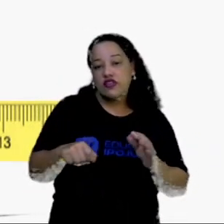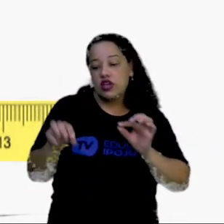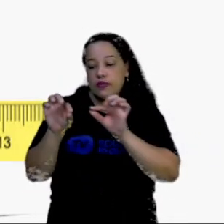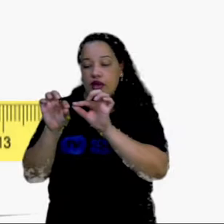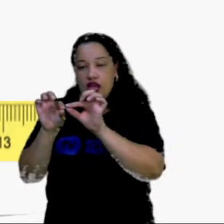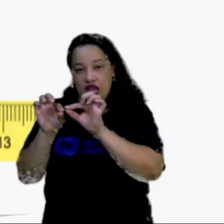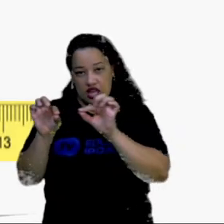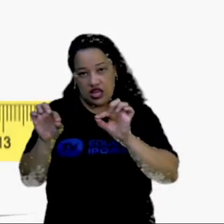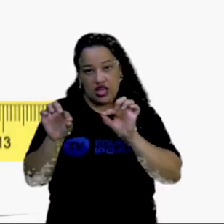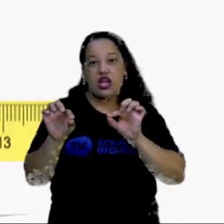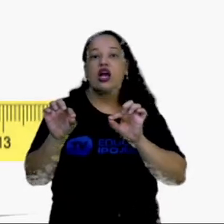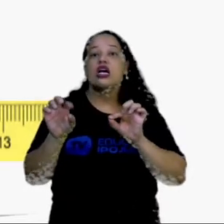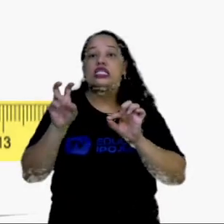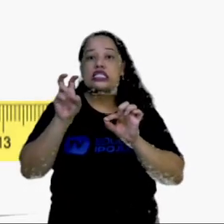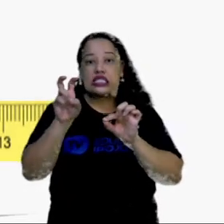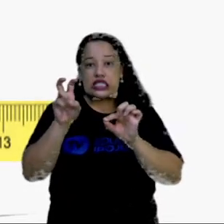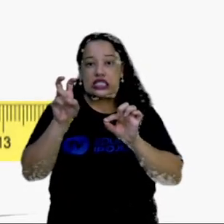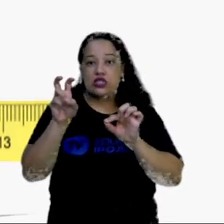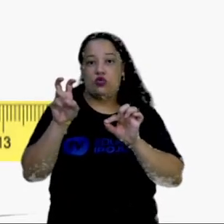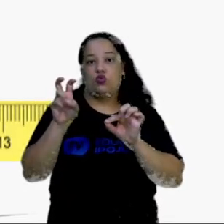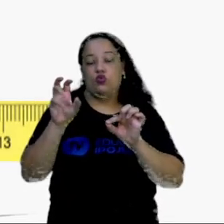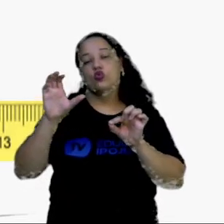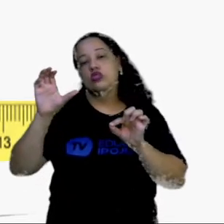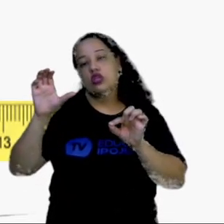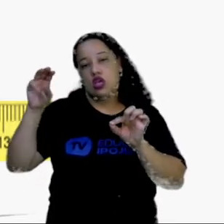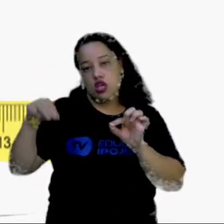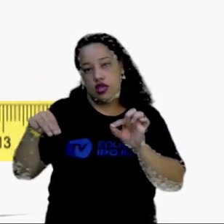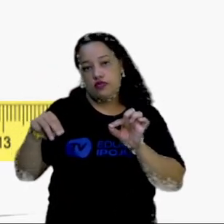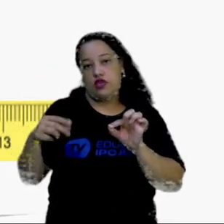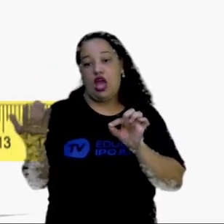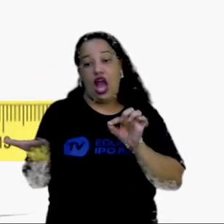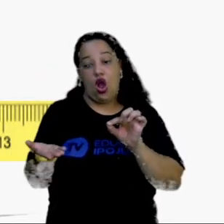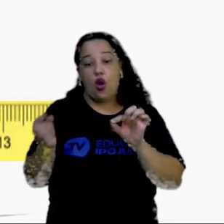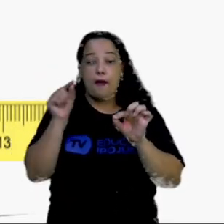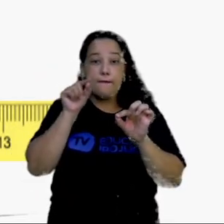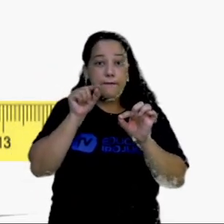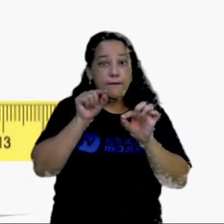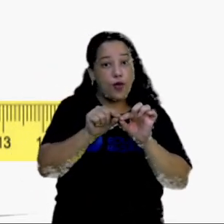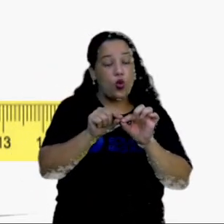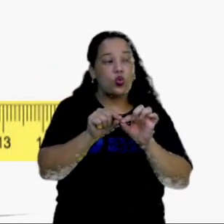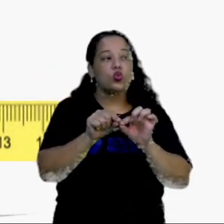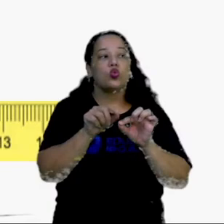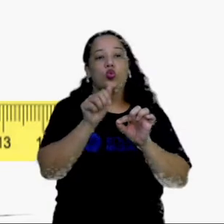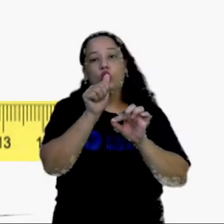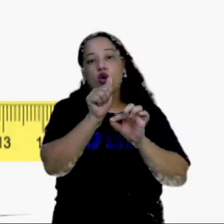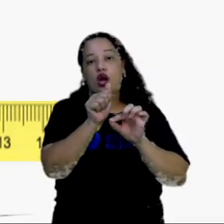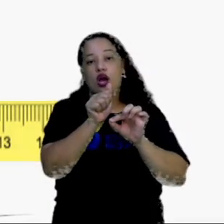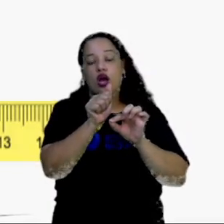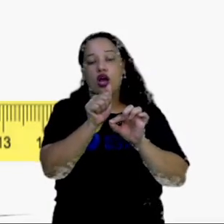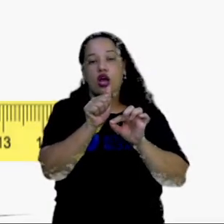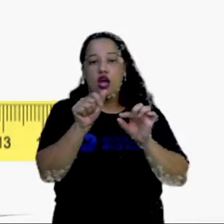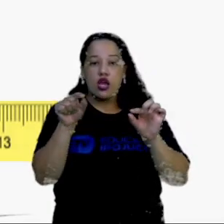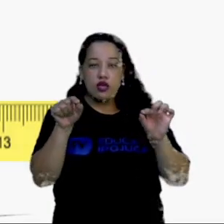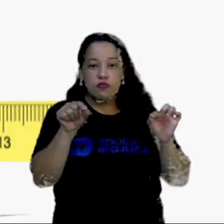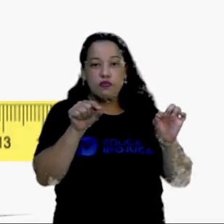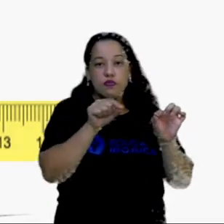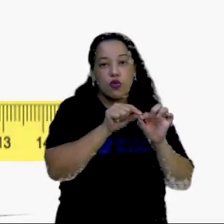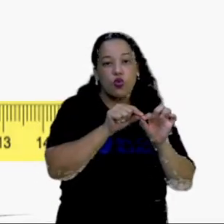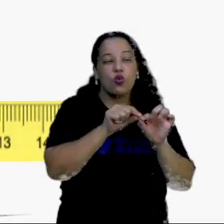5 centímetros. Vamos colocar um ponto agora num ponto A e um ponto